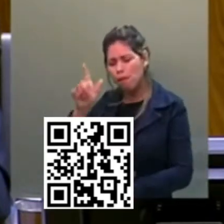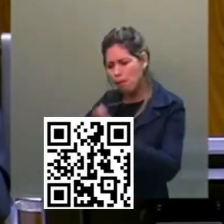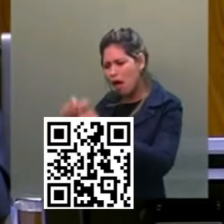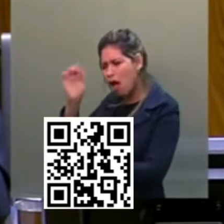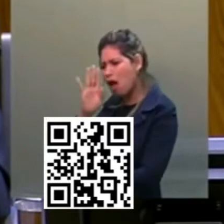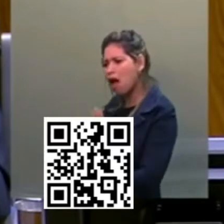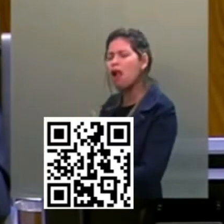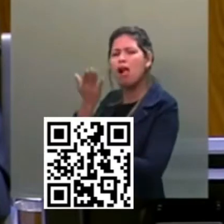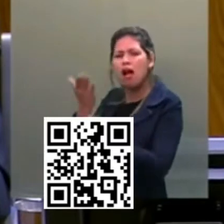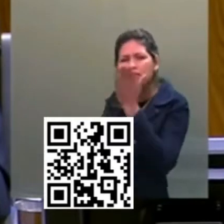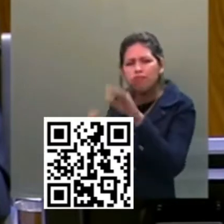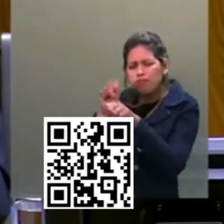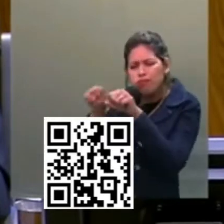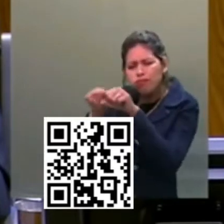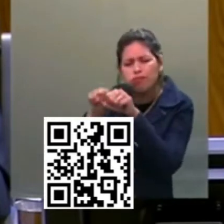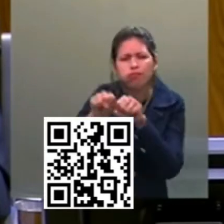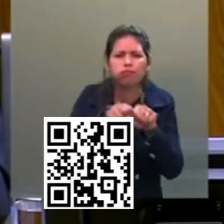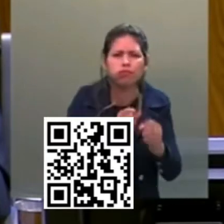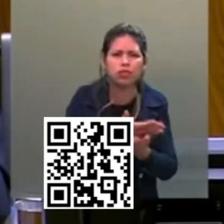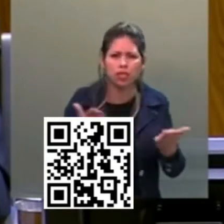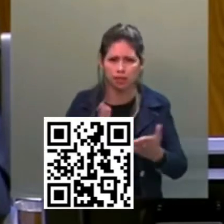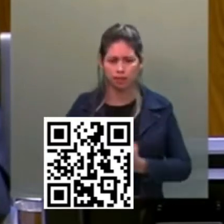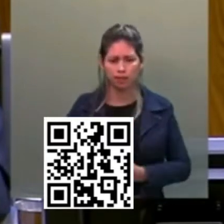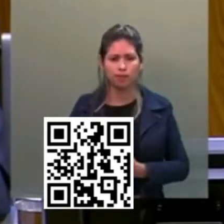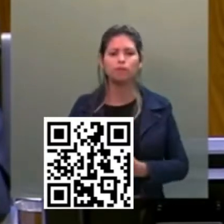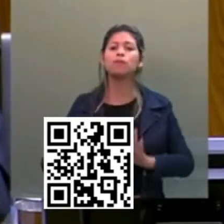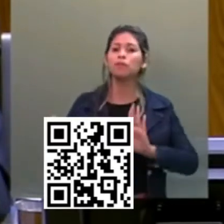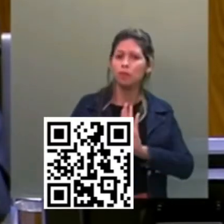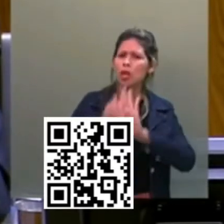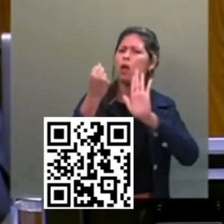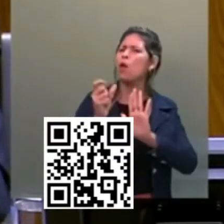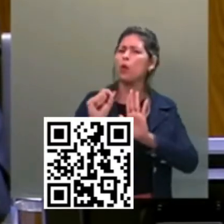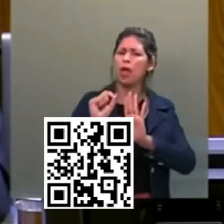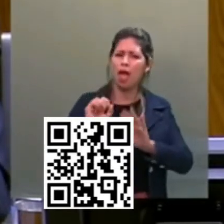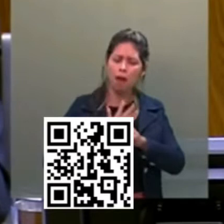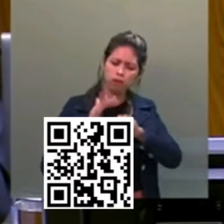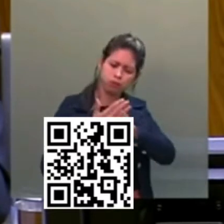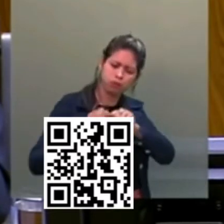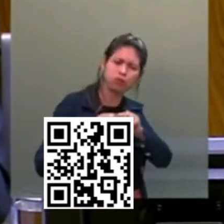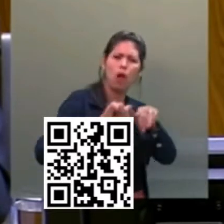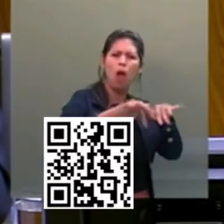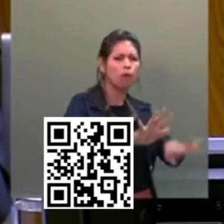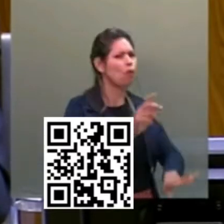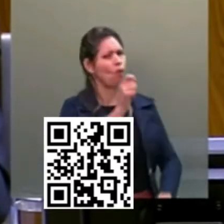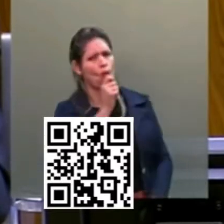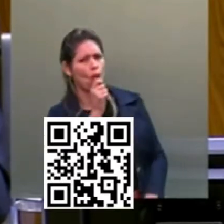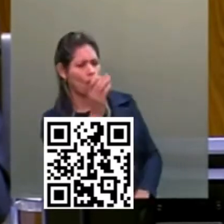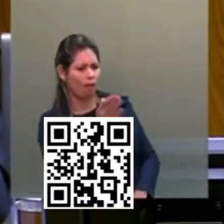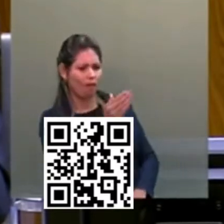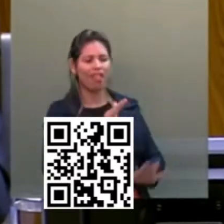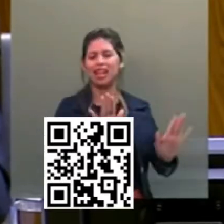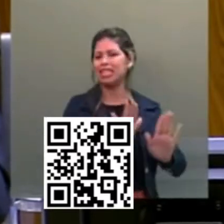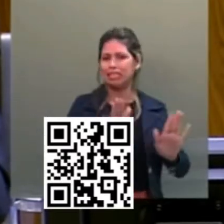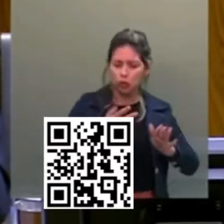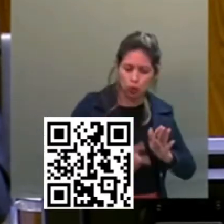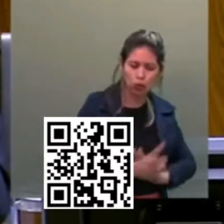impactante e é um registro inicial. A pandemia ainda não terminou, portanto, cada cidadão deve proteger a si mesmo e